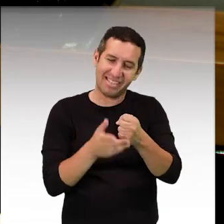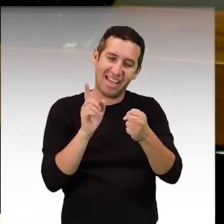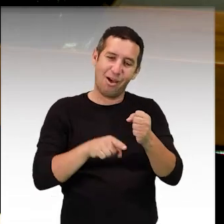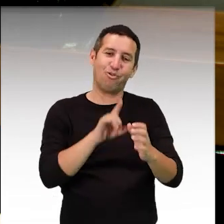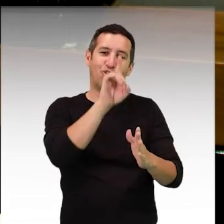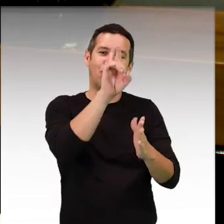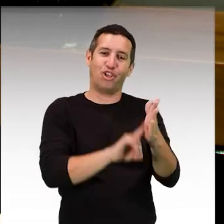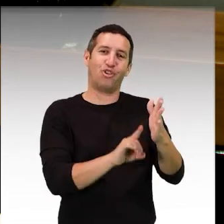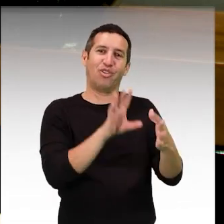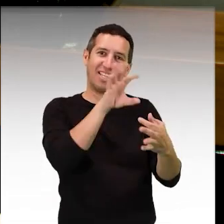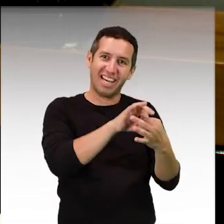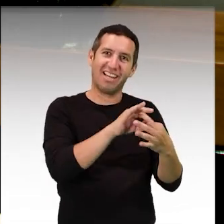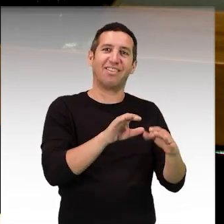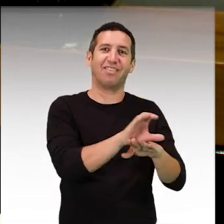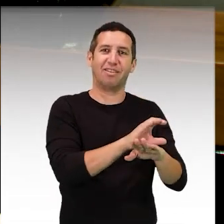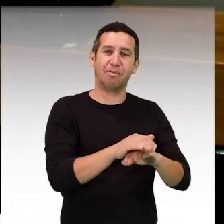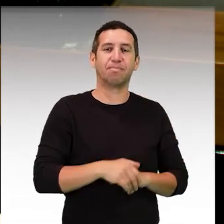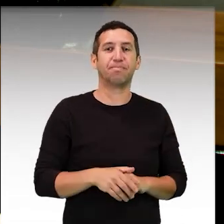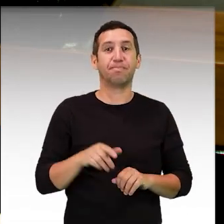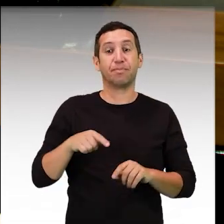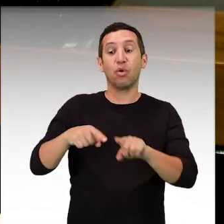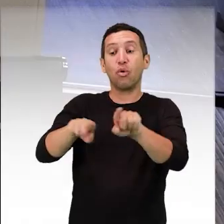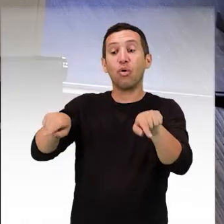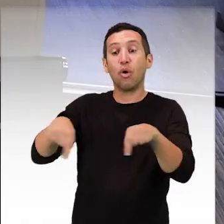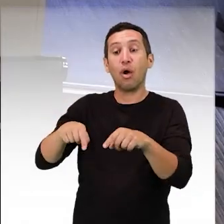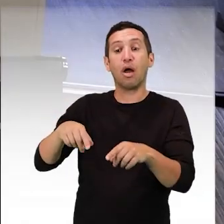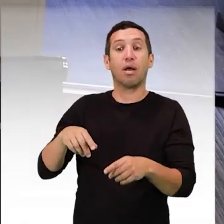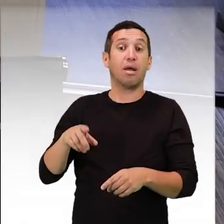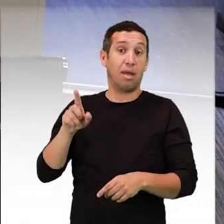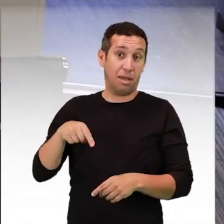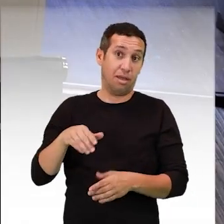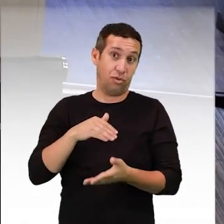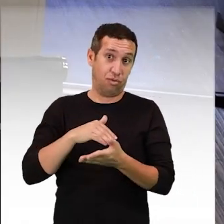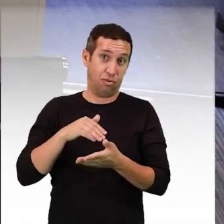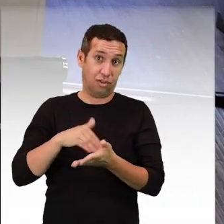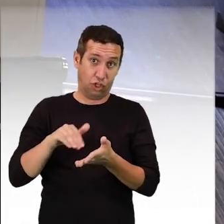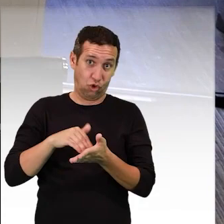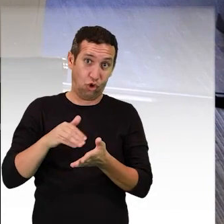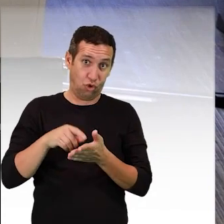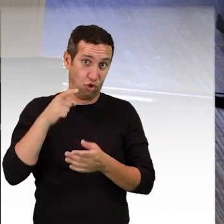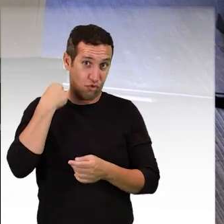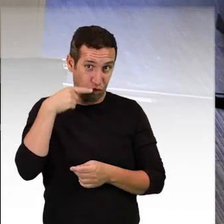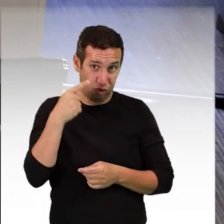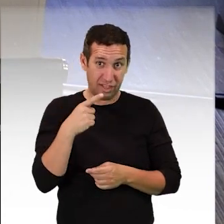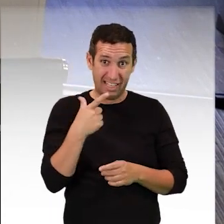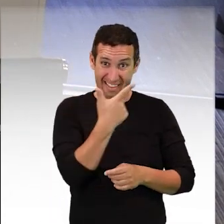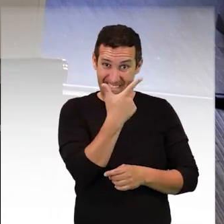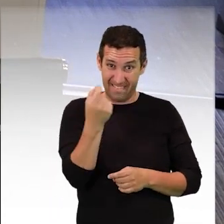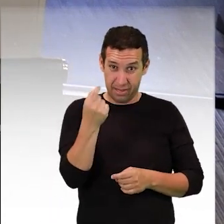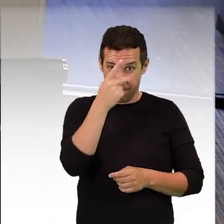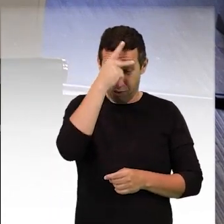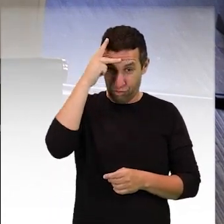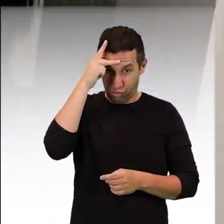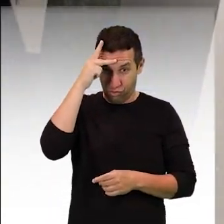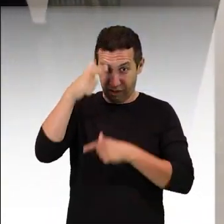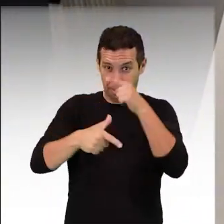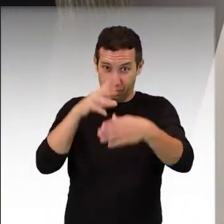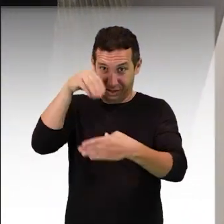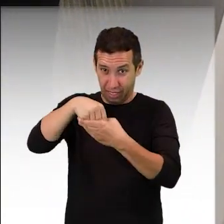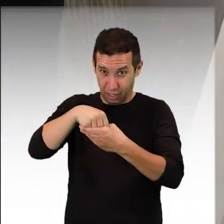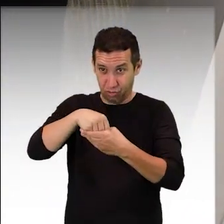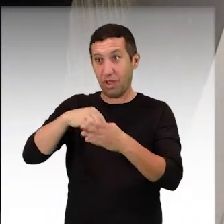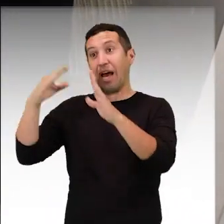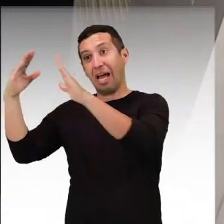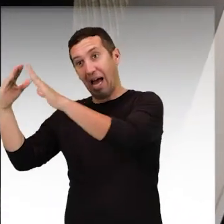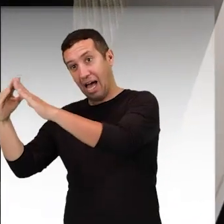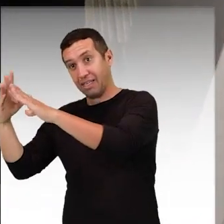base principal foi o direito constitucional. O escritório do advogado funciona de forma híbrida e conta com mais de 20